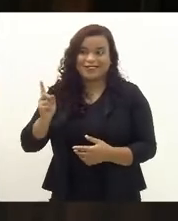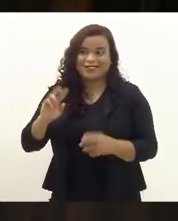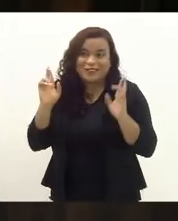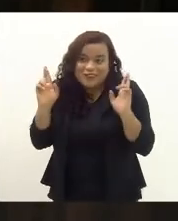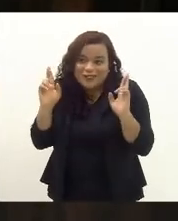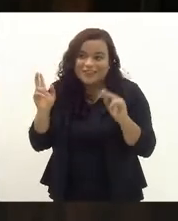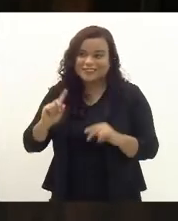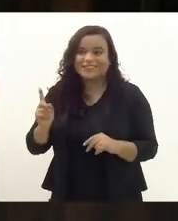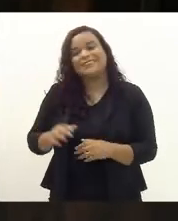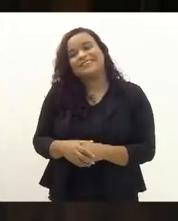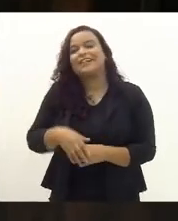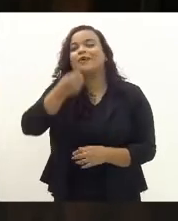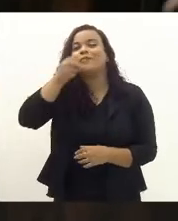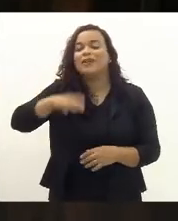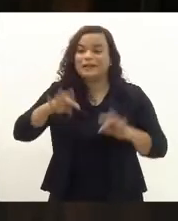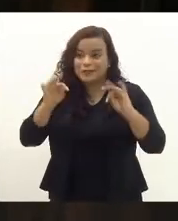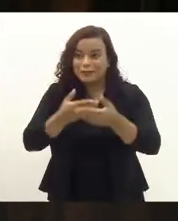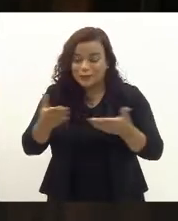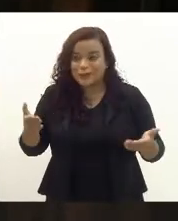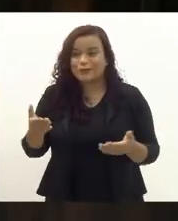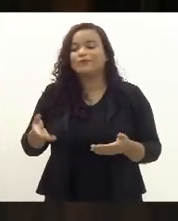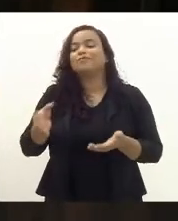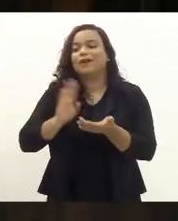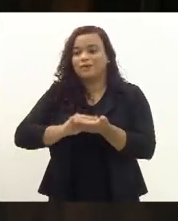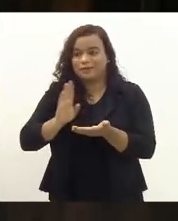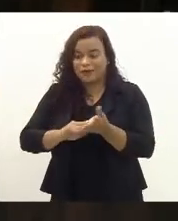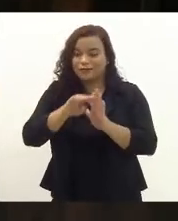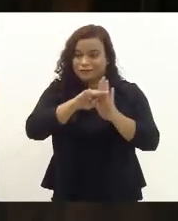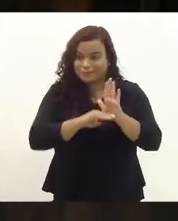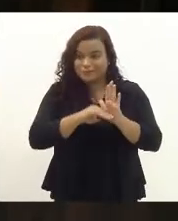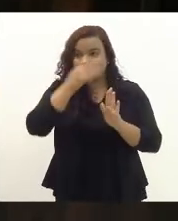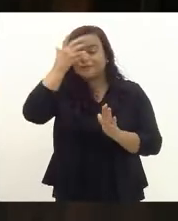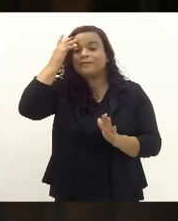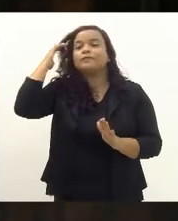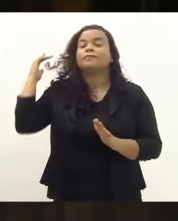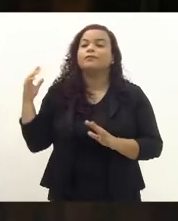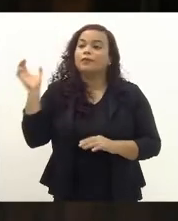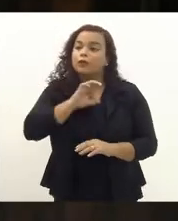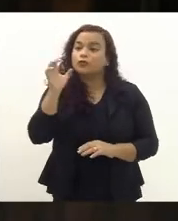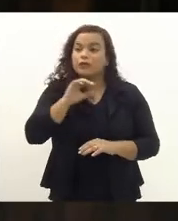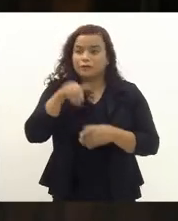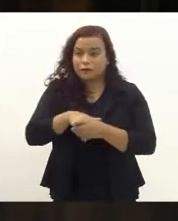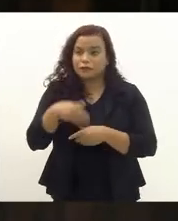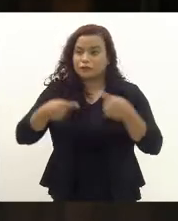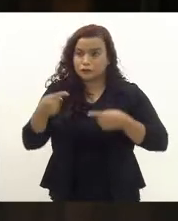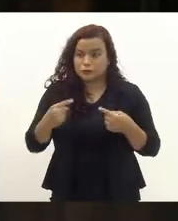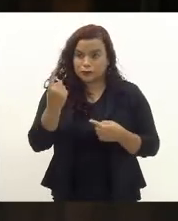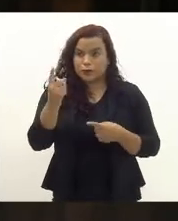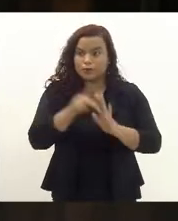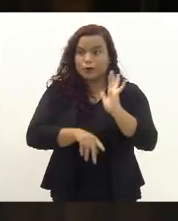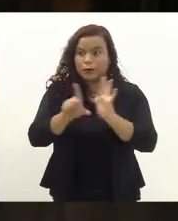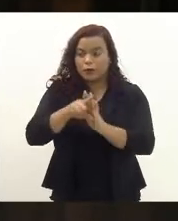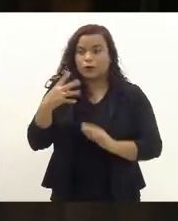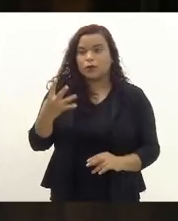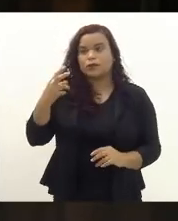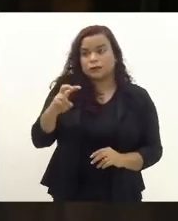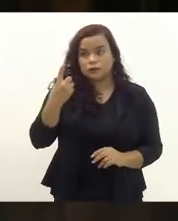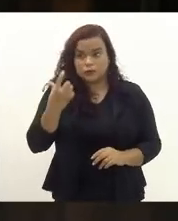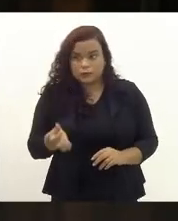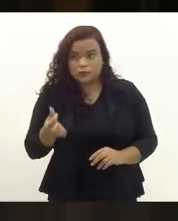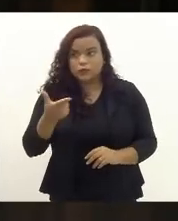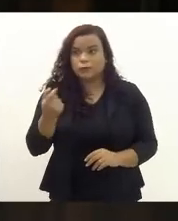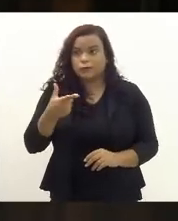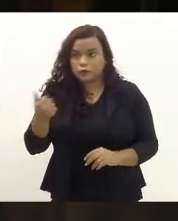boa tarde a todas e todos Mais Uma Vez vamos a pauta em regime de urgência em votação em discussão única projeto de lei 45